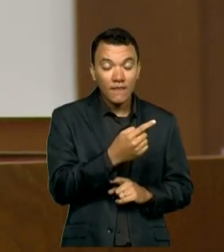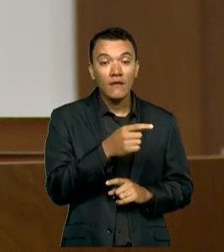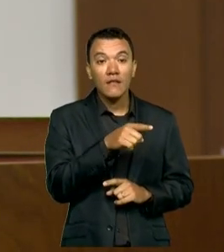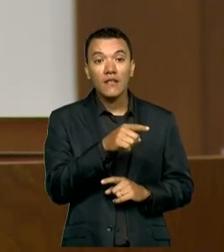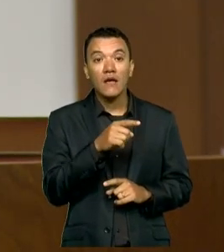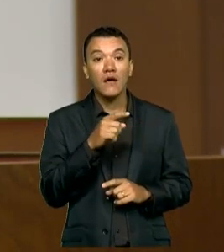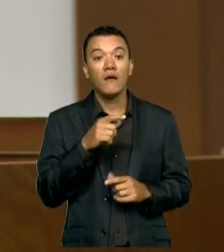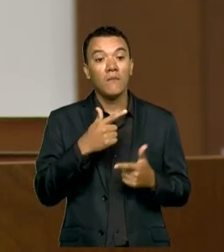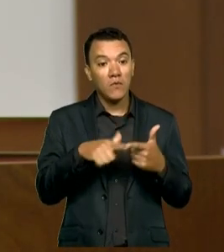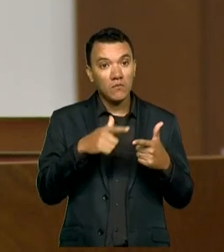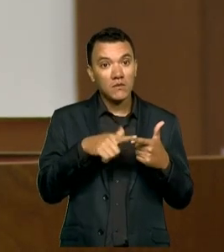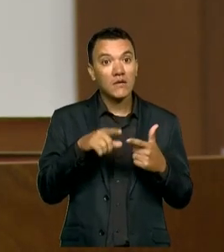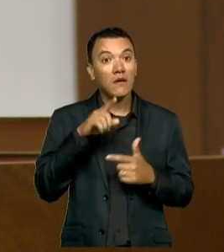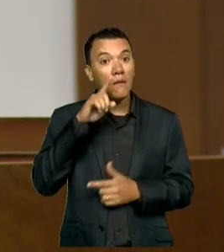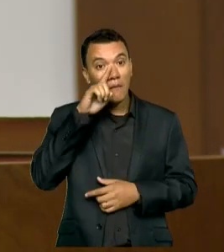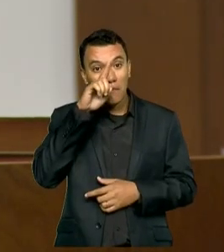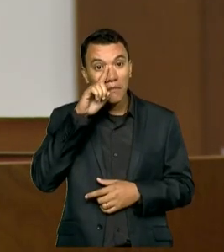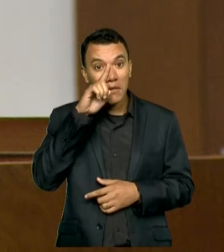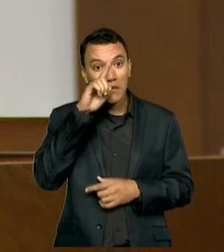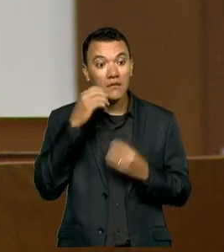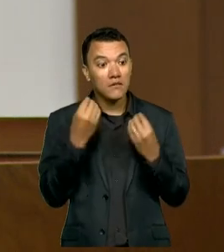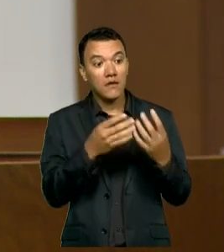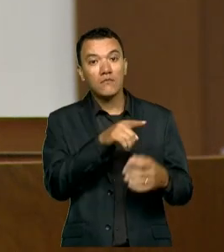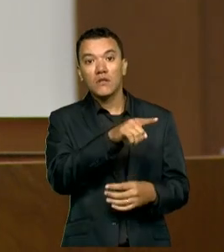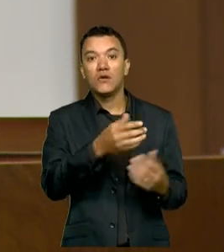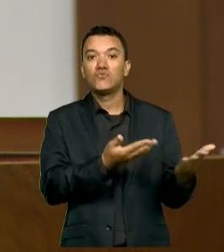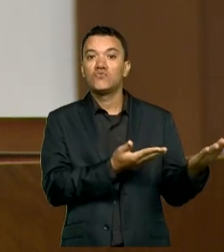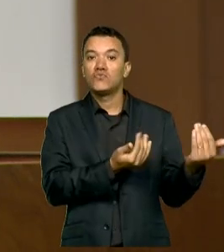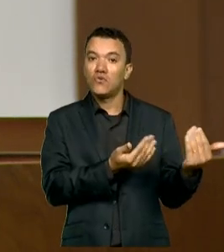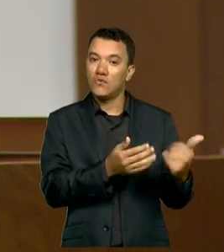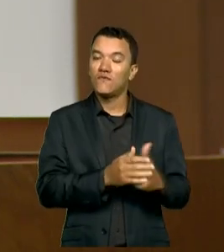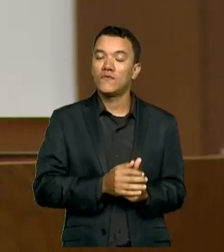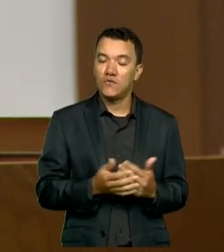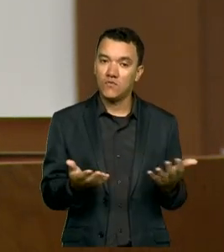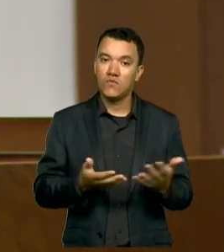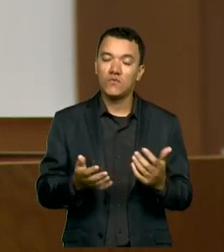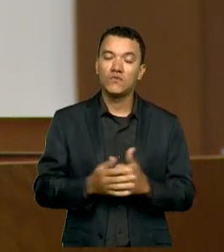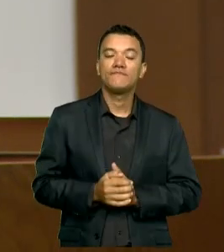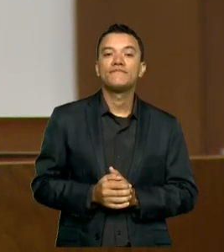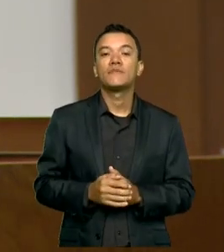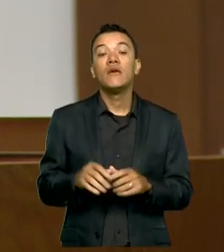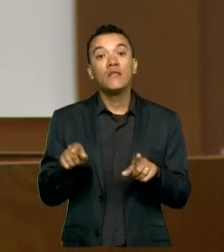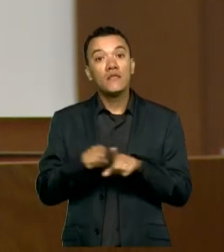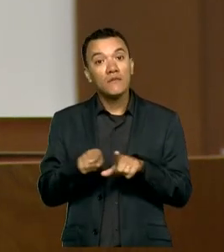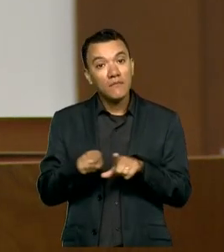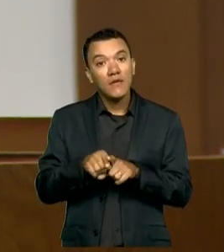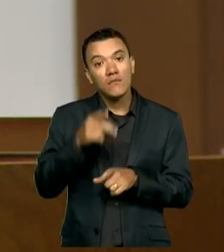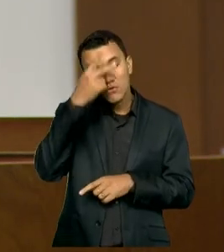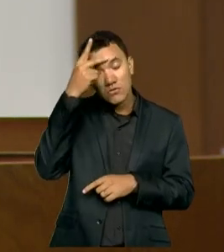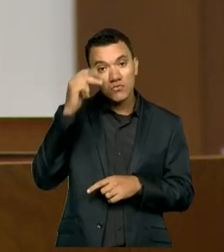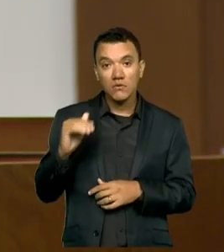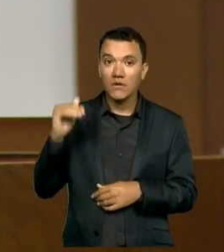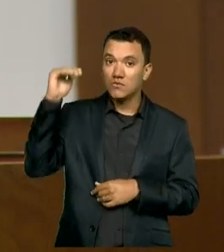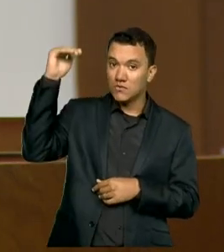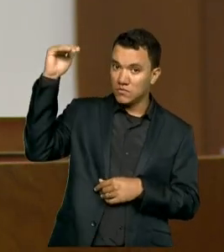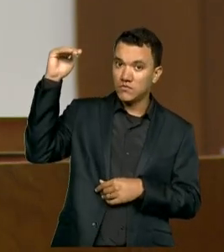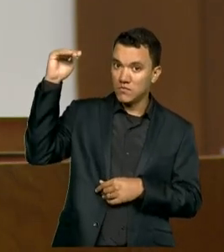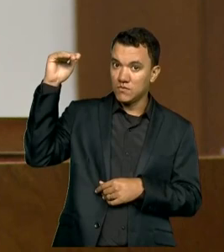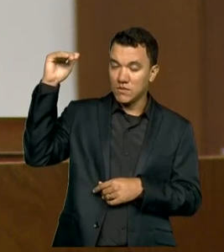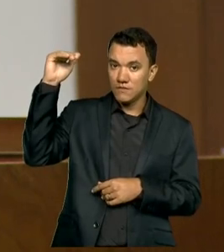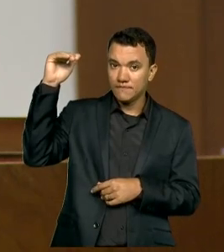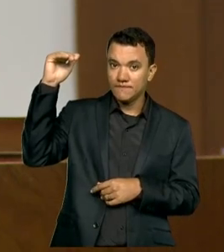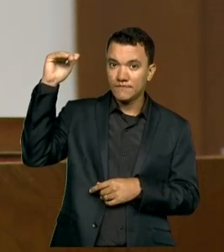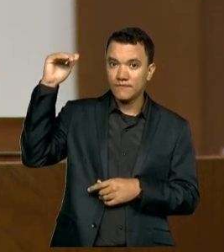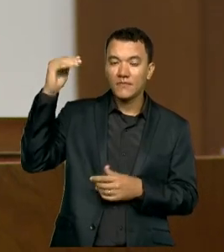que estamos oferecendo aos nossos jovens, às nossas juventudes e até pessoas adultas, sobre um discurso